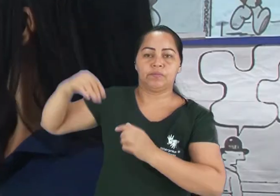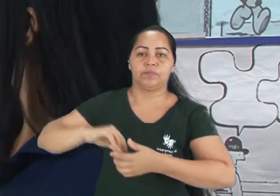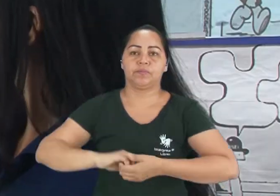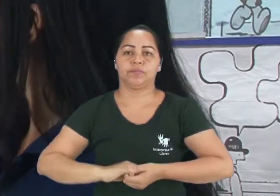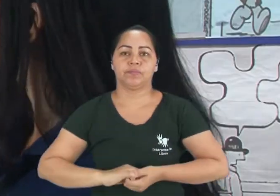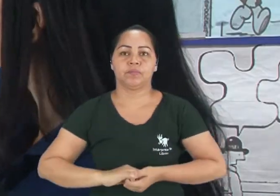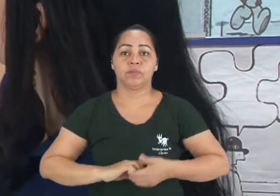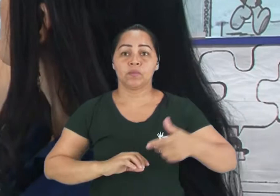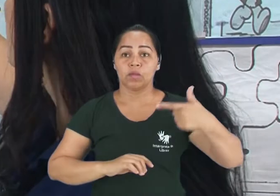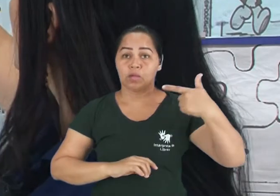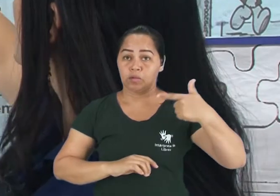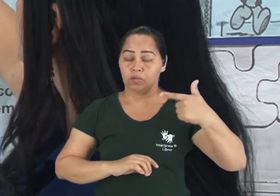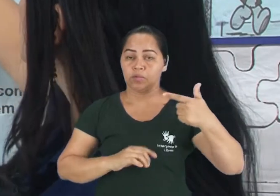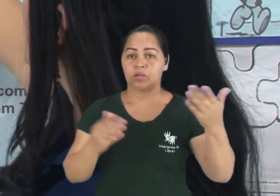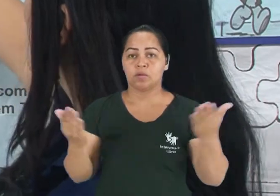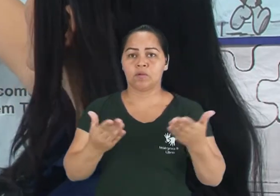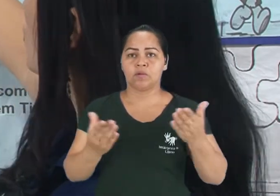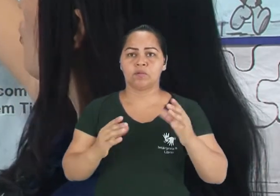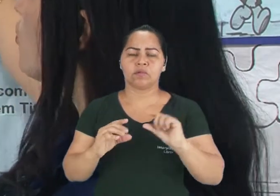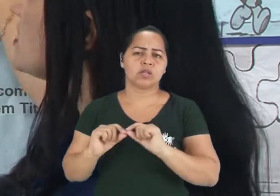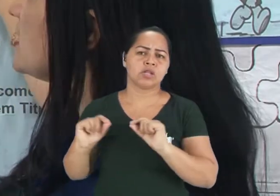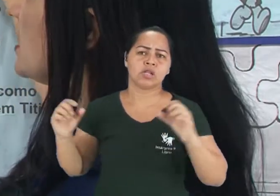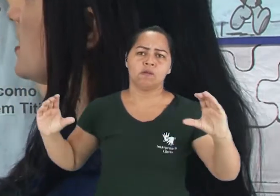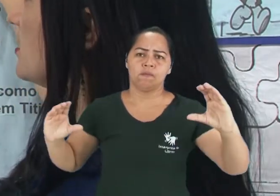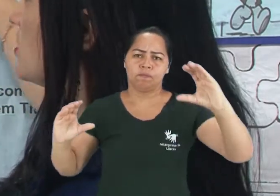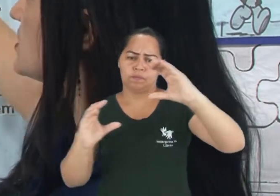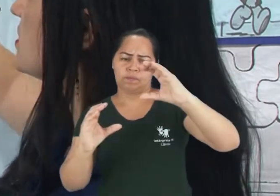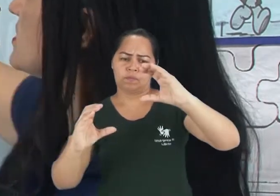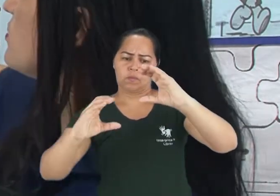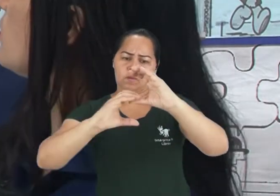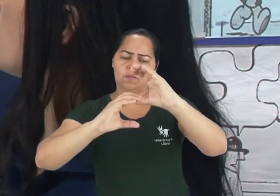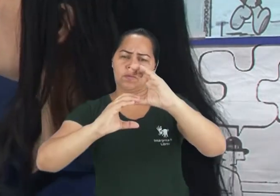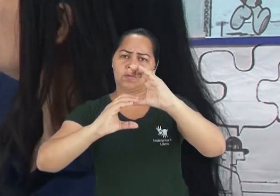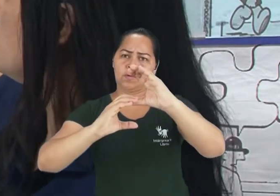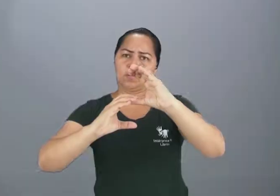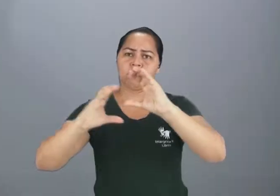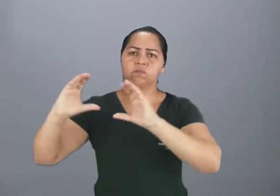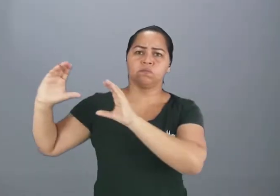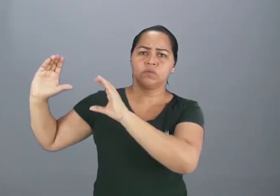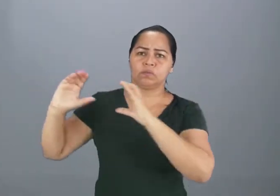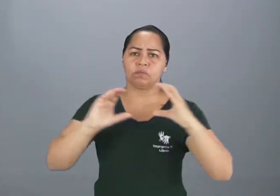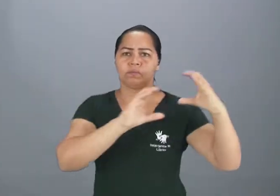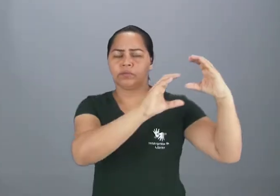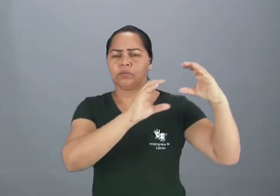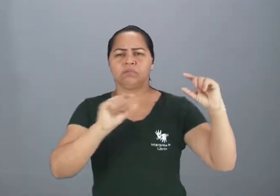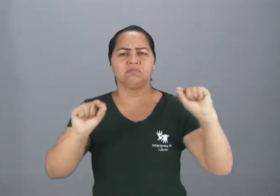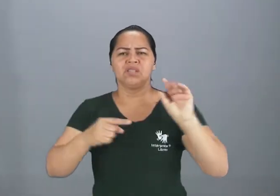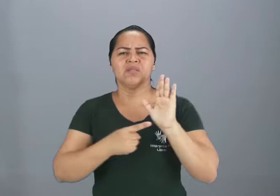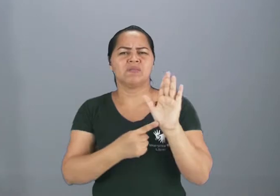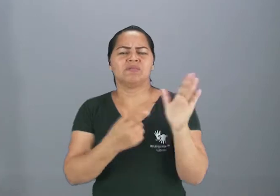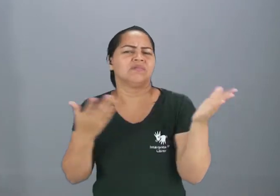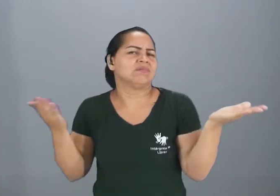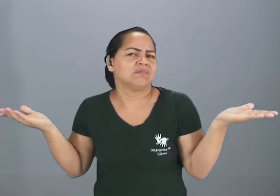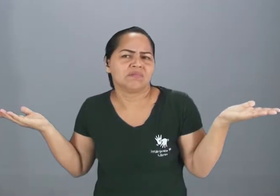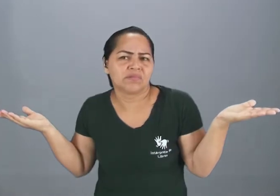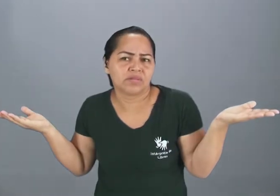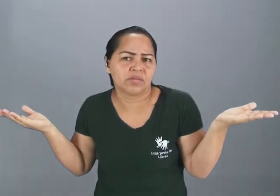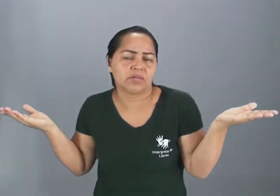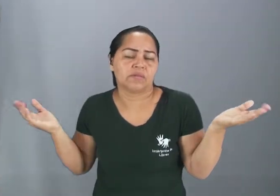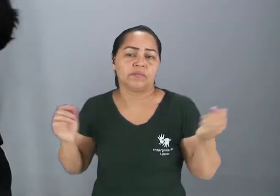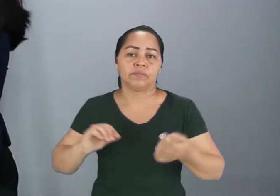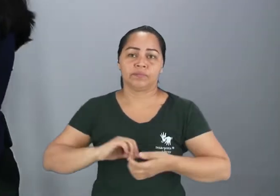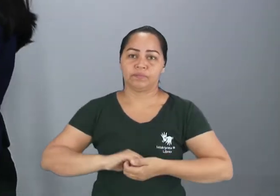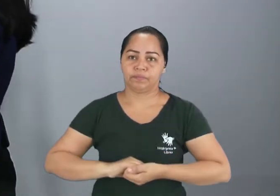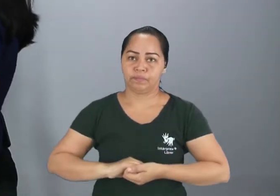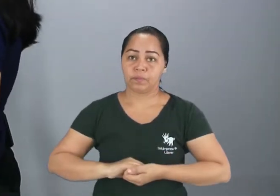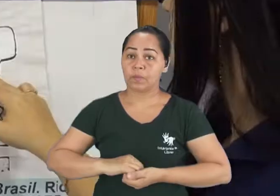que o encaixe dos balões de fala sugere, considerando a situação que o cartão mostra? O que eles sugerem?